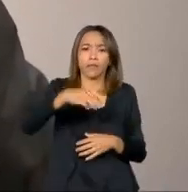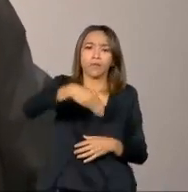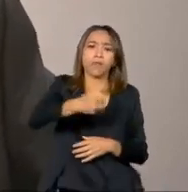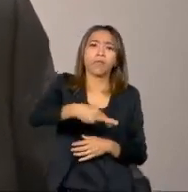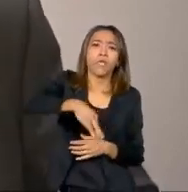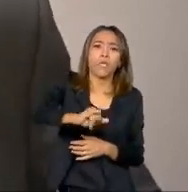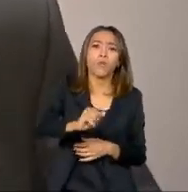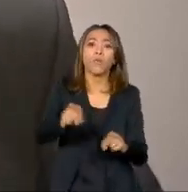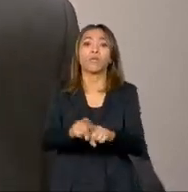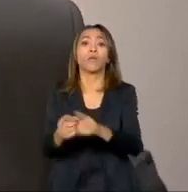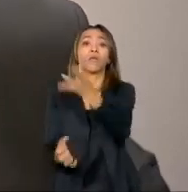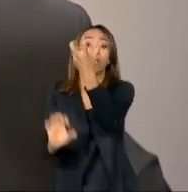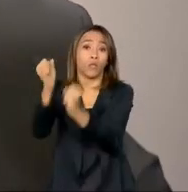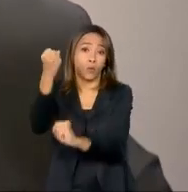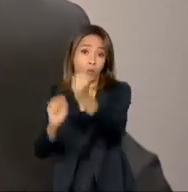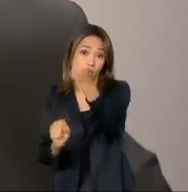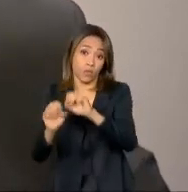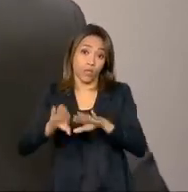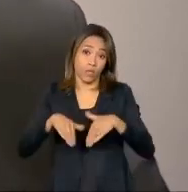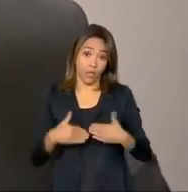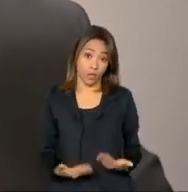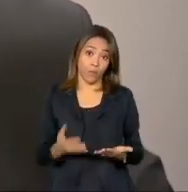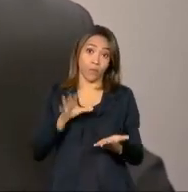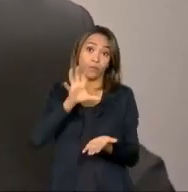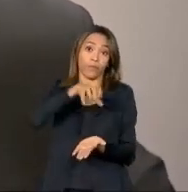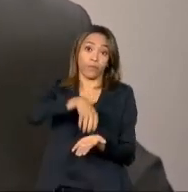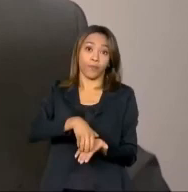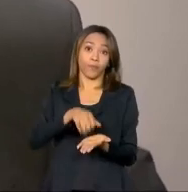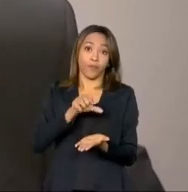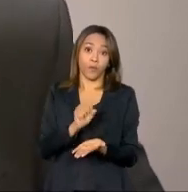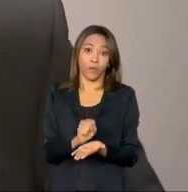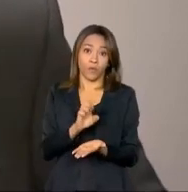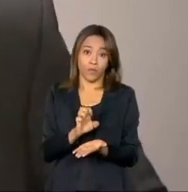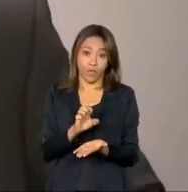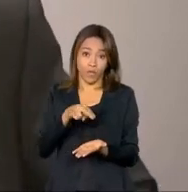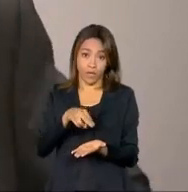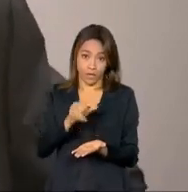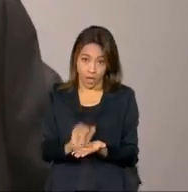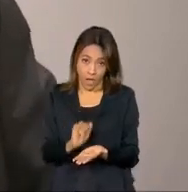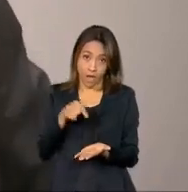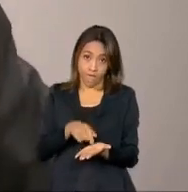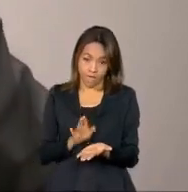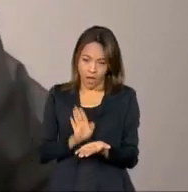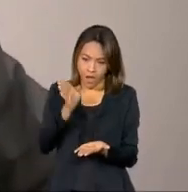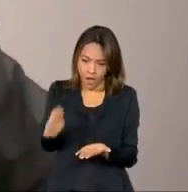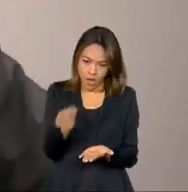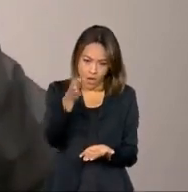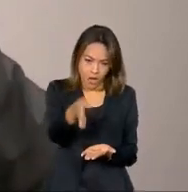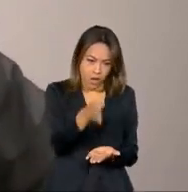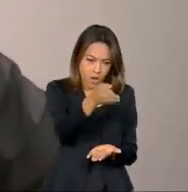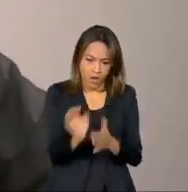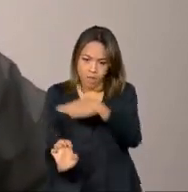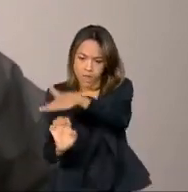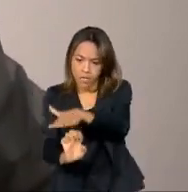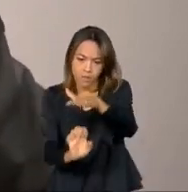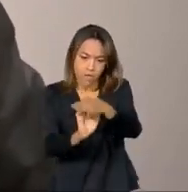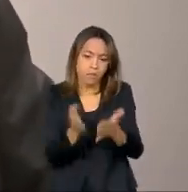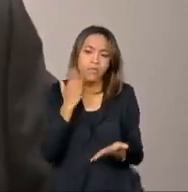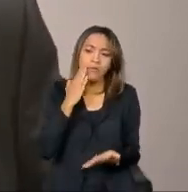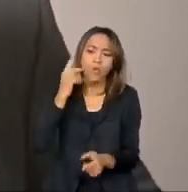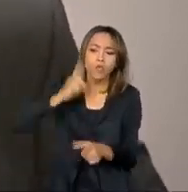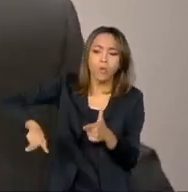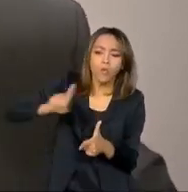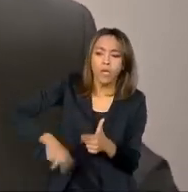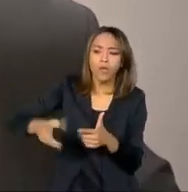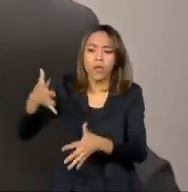geral. Então, o Senai vai empresa por empresa analisando quais são os gargalos